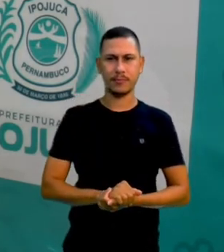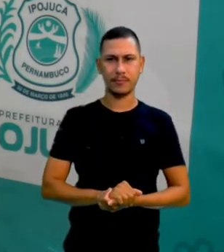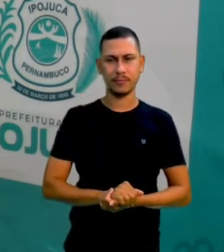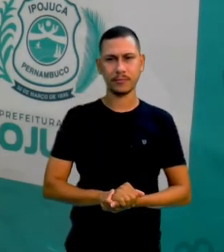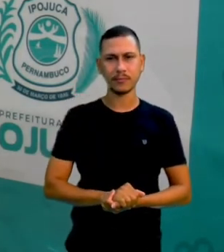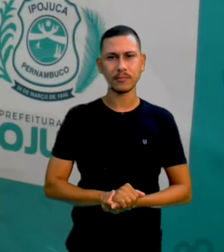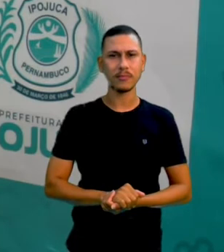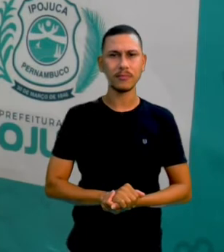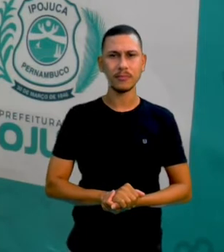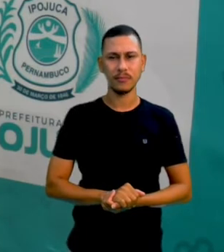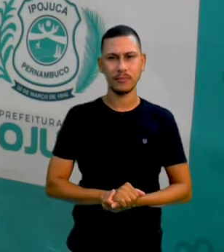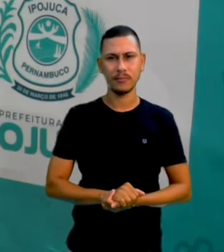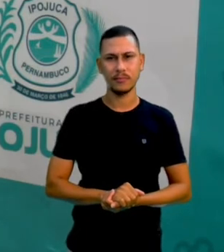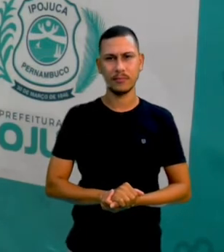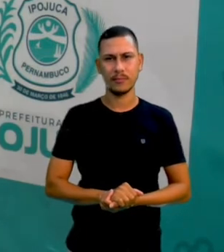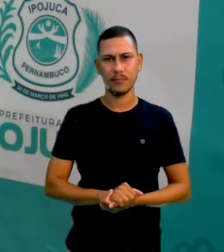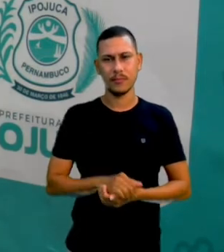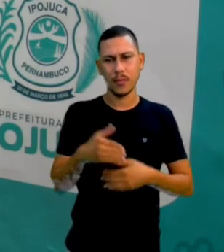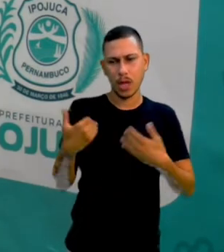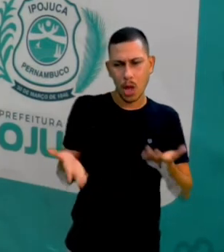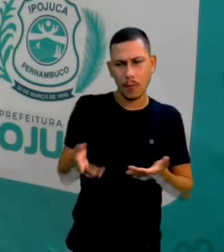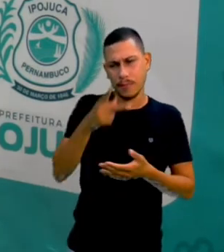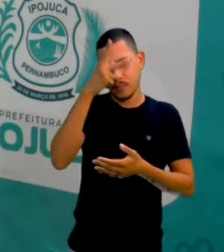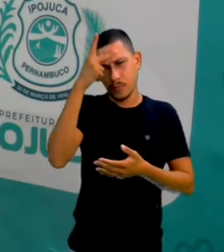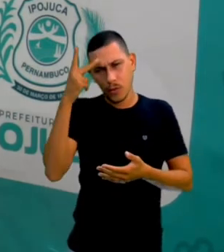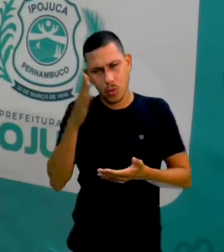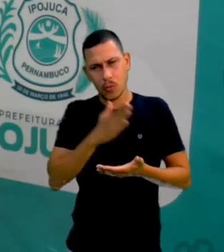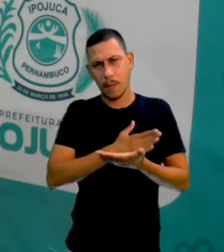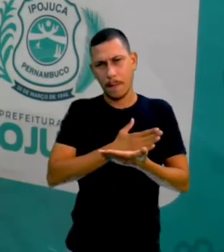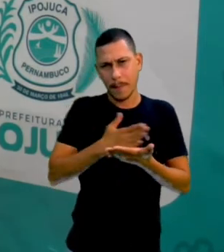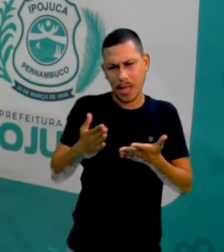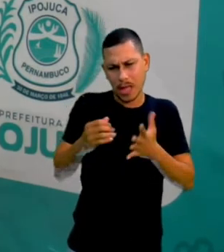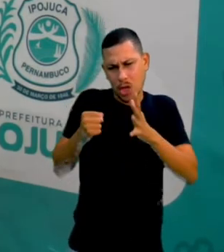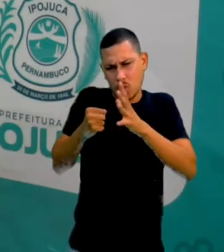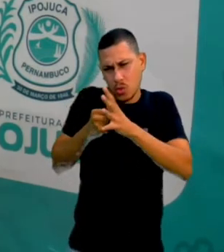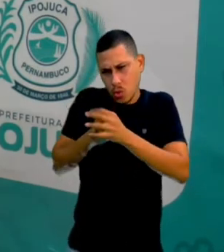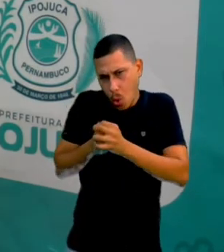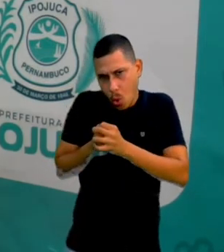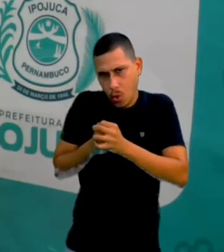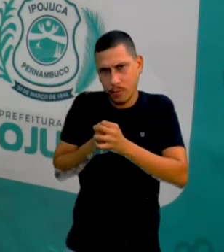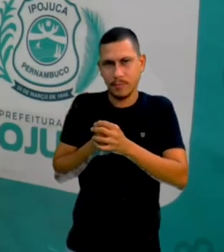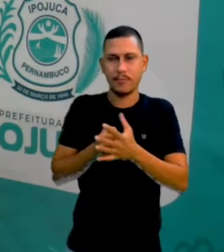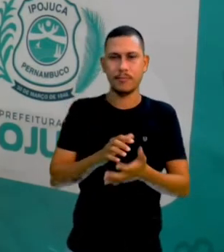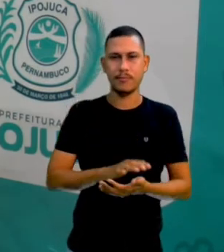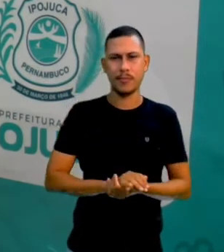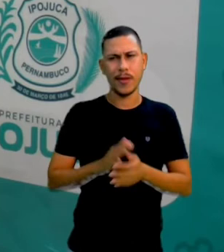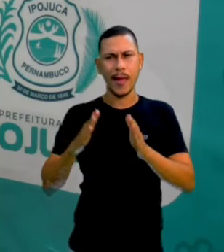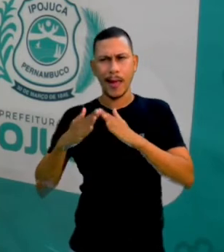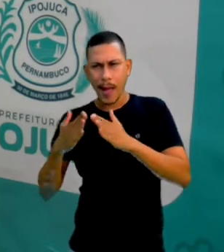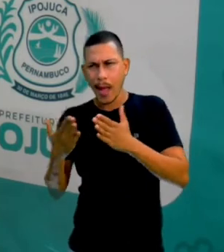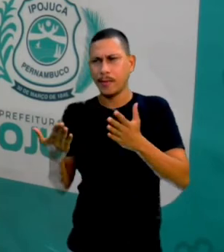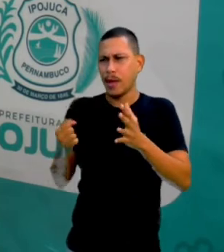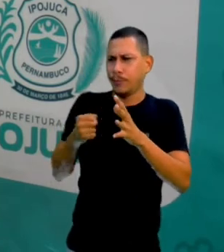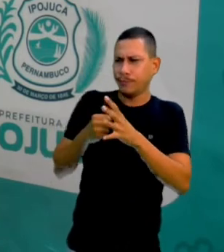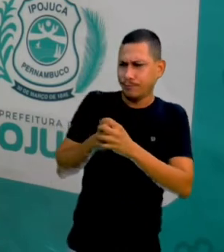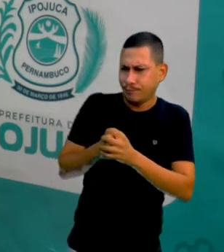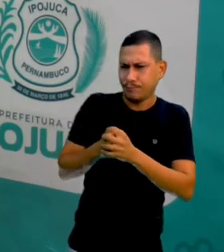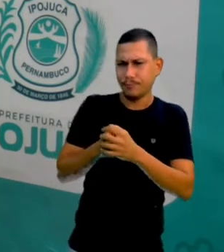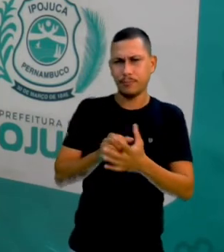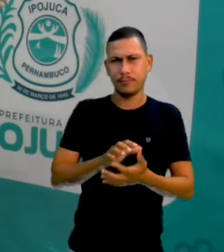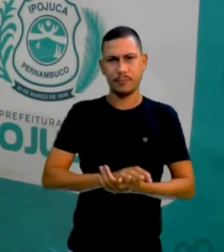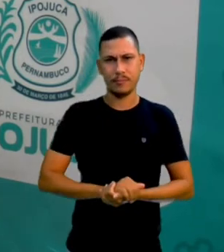expulsar aquela comida. Tá? Então ela começa a se tornar reclusa, né? A ficar